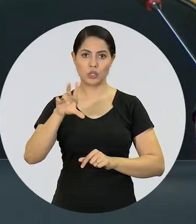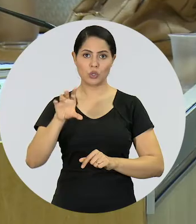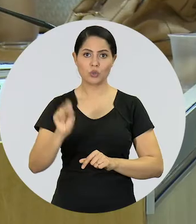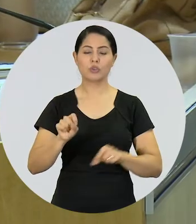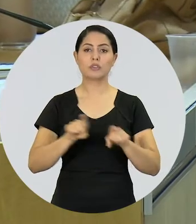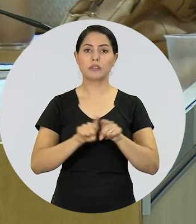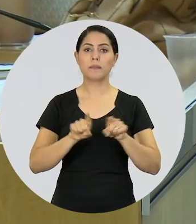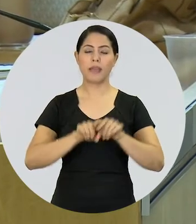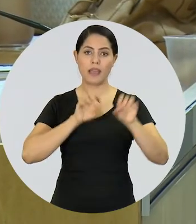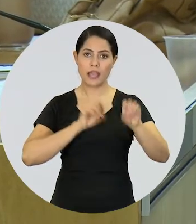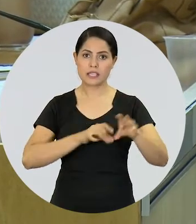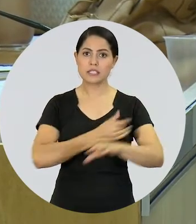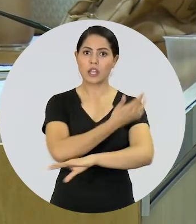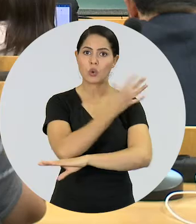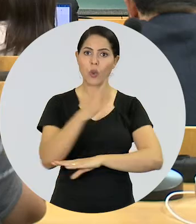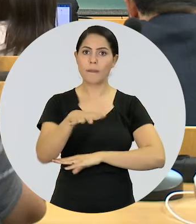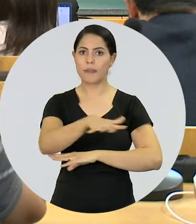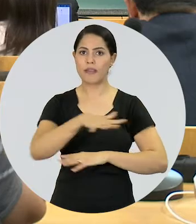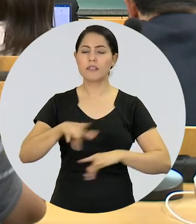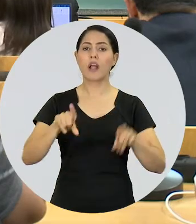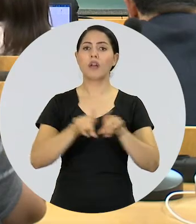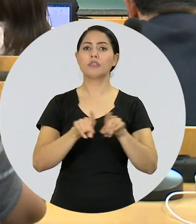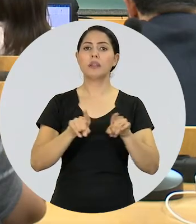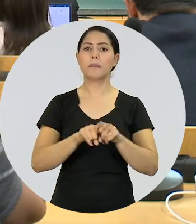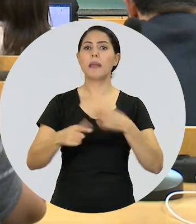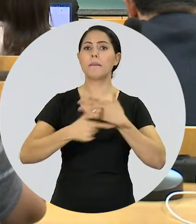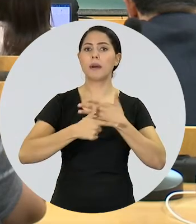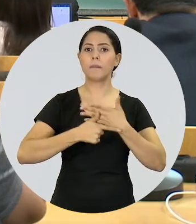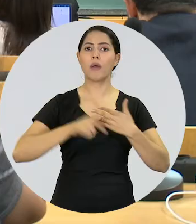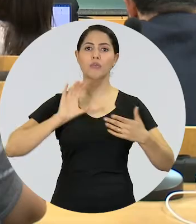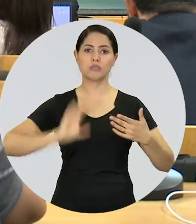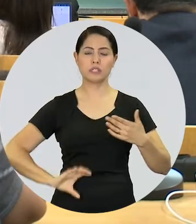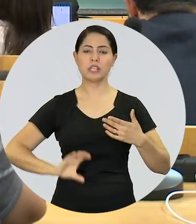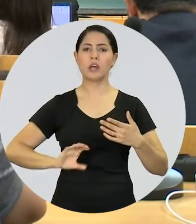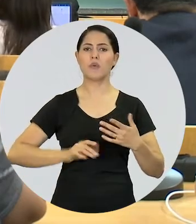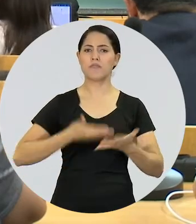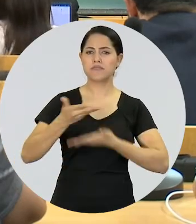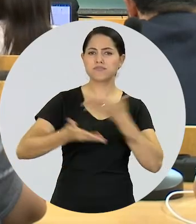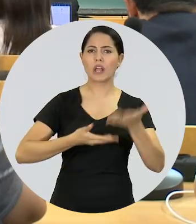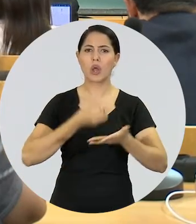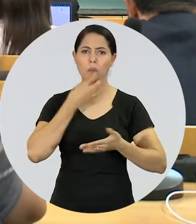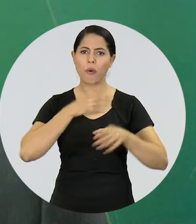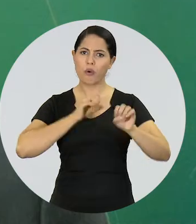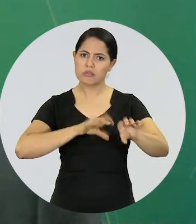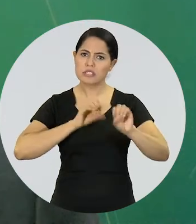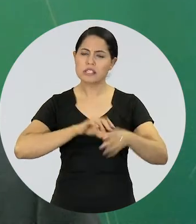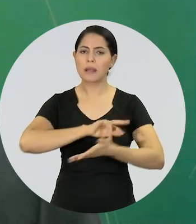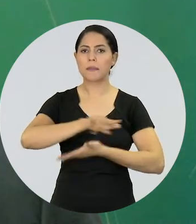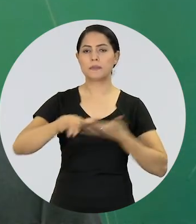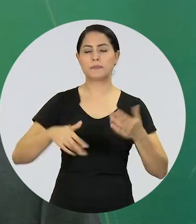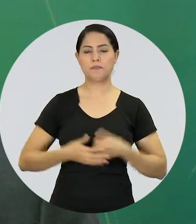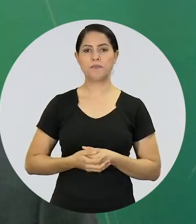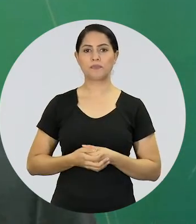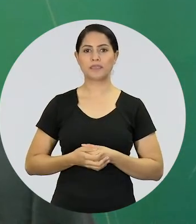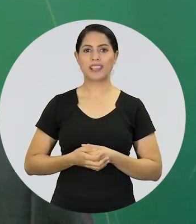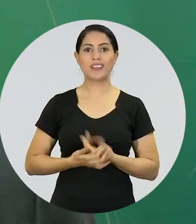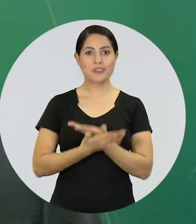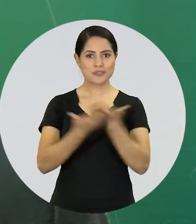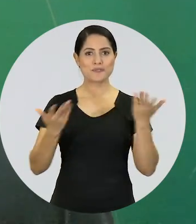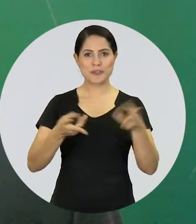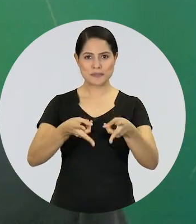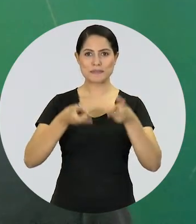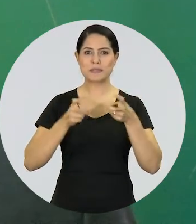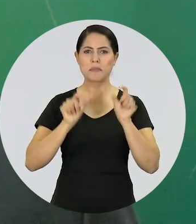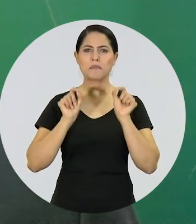ambiental, o papel do Estado e do cidadão, além do compartilhamento de boas práticas. Nós observamos que tudo